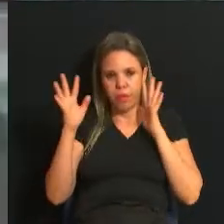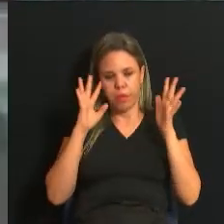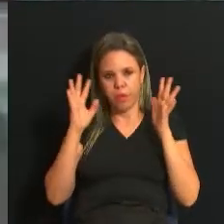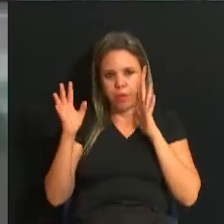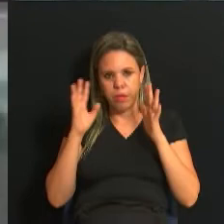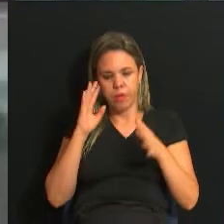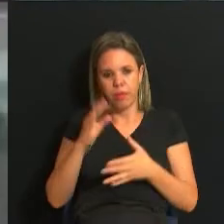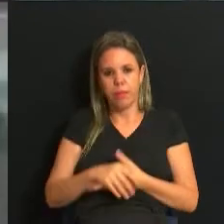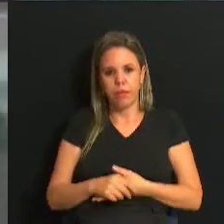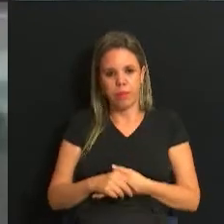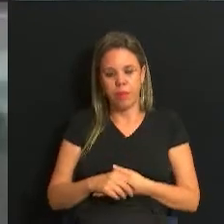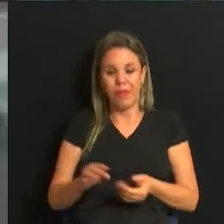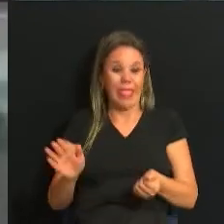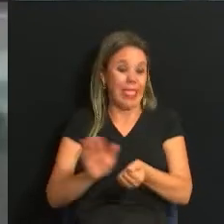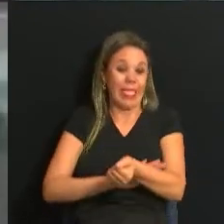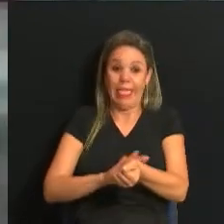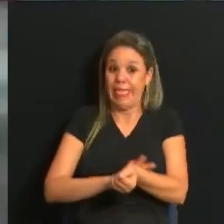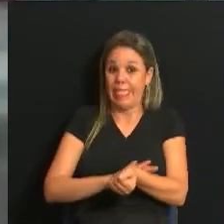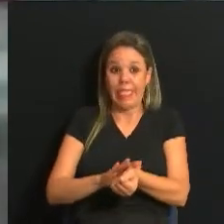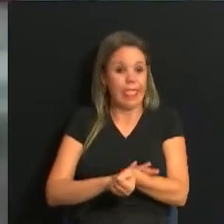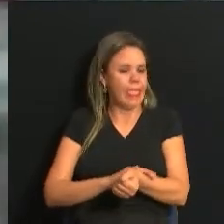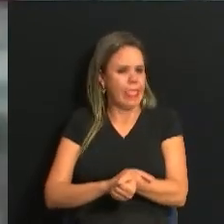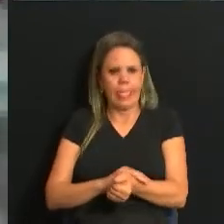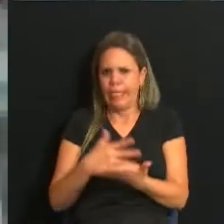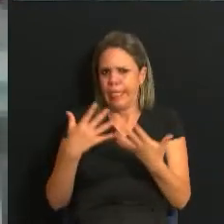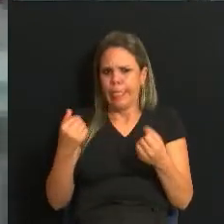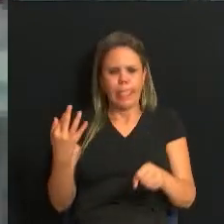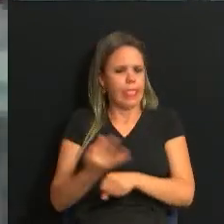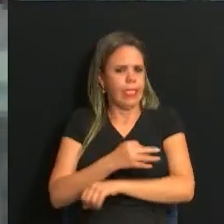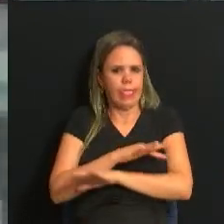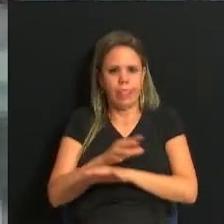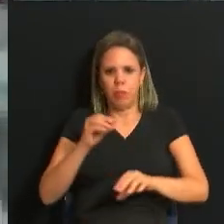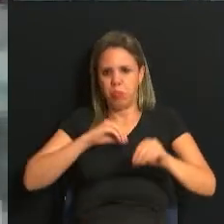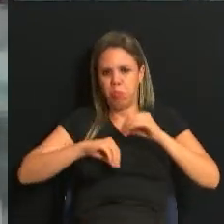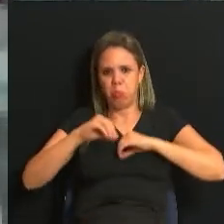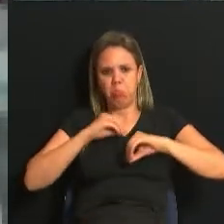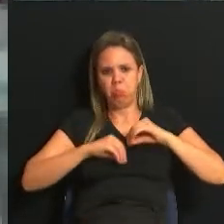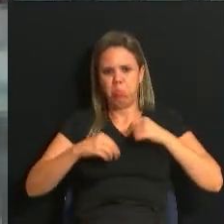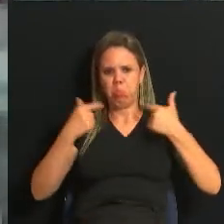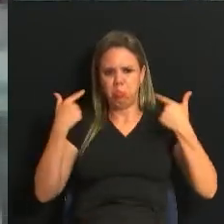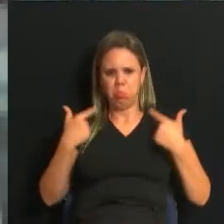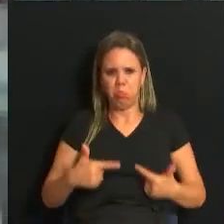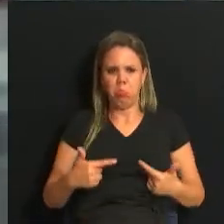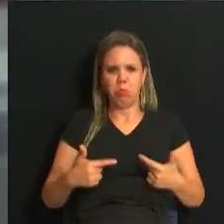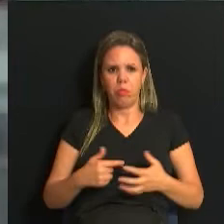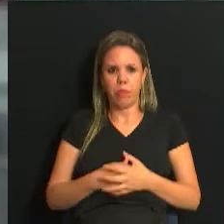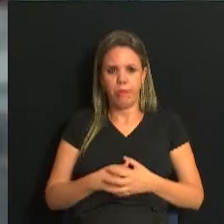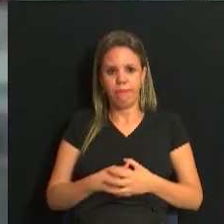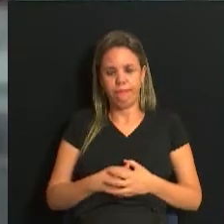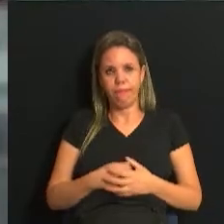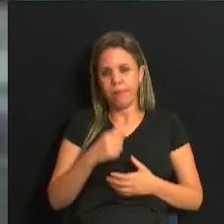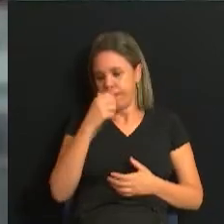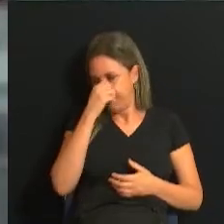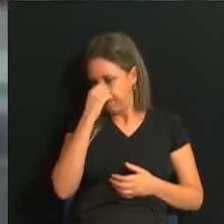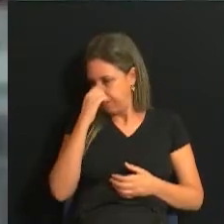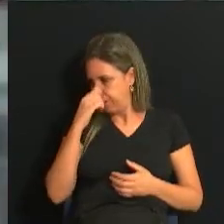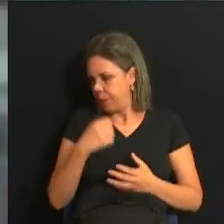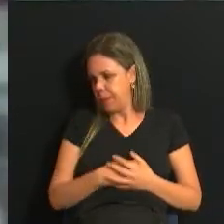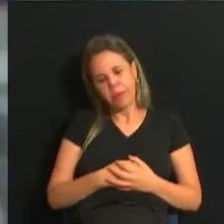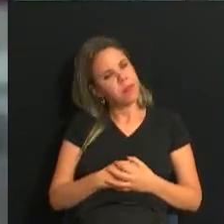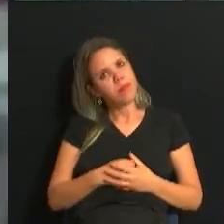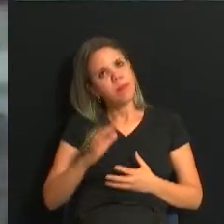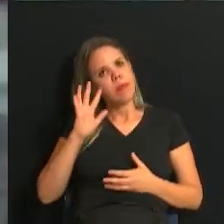mais irritadiços, intolerantes e deprimidos, meio rabugentos, não é? Sim. E isso é fruto